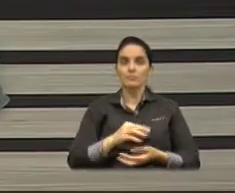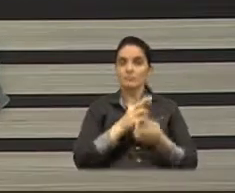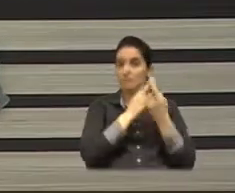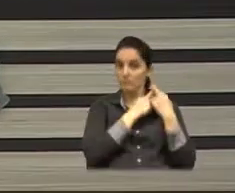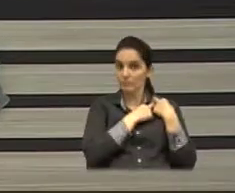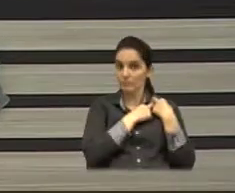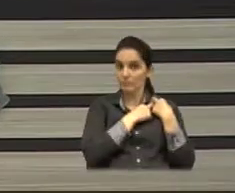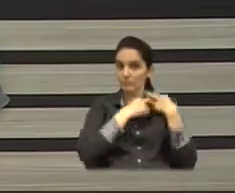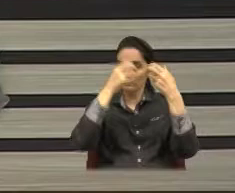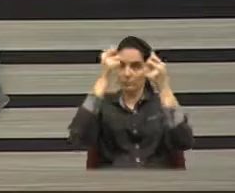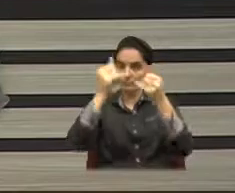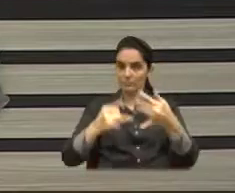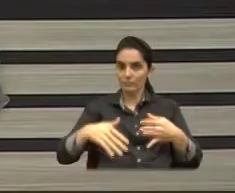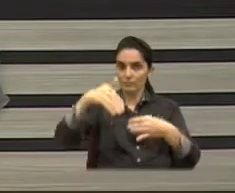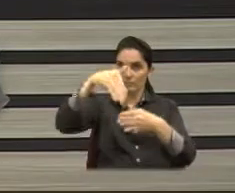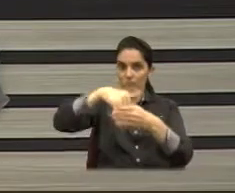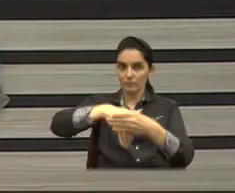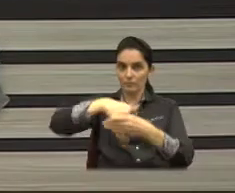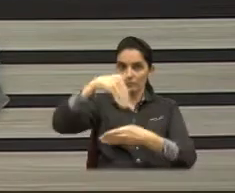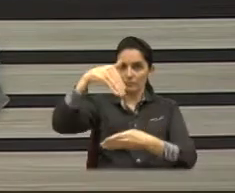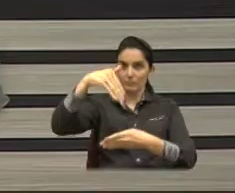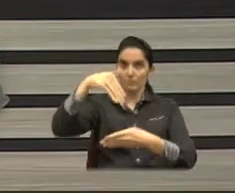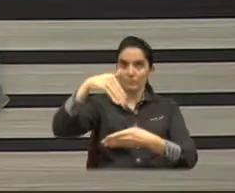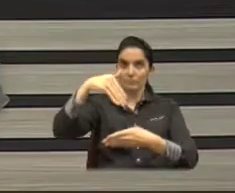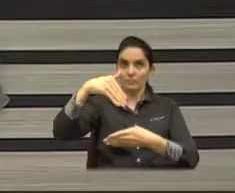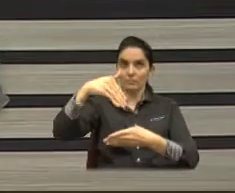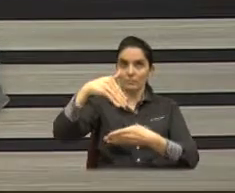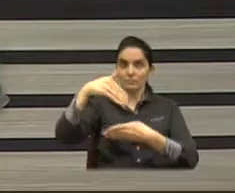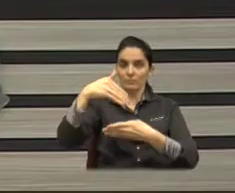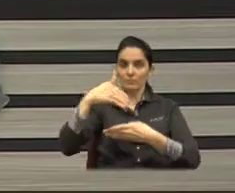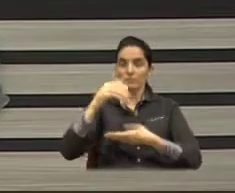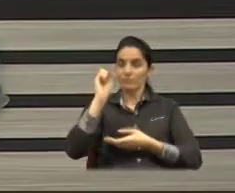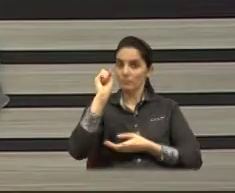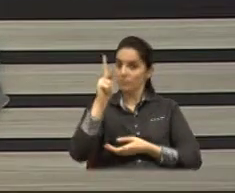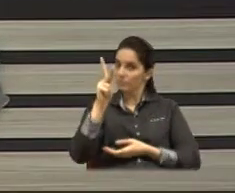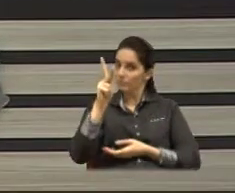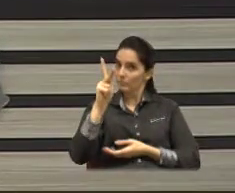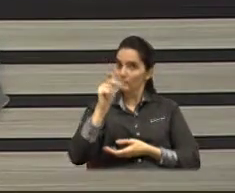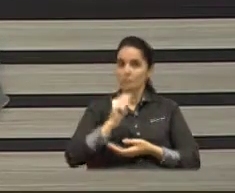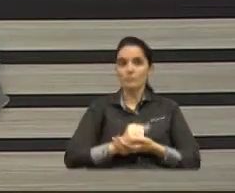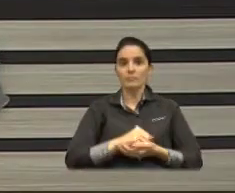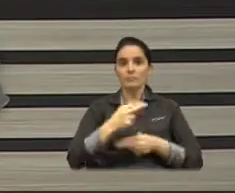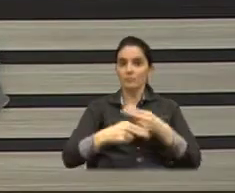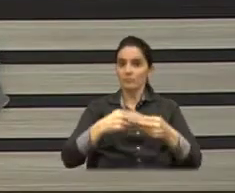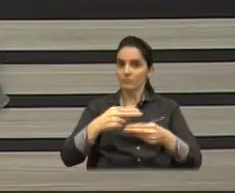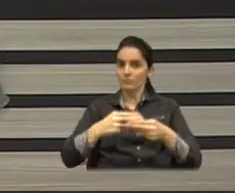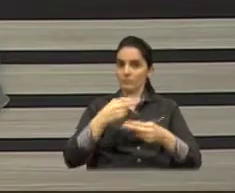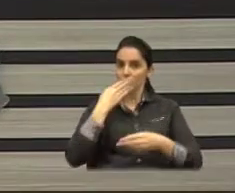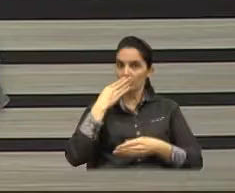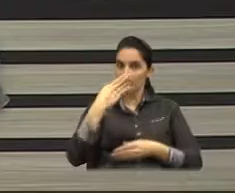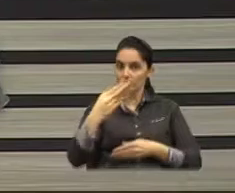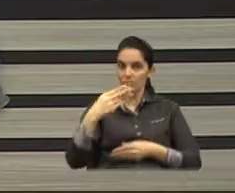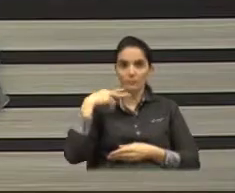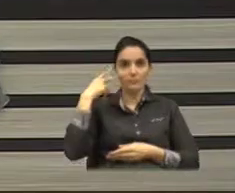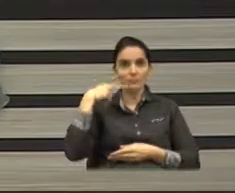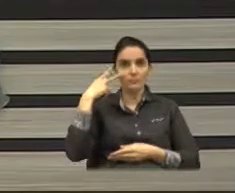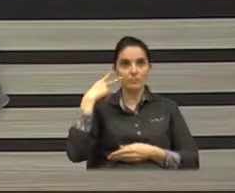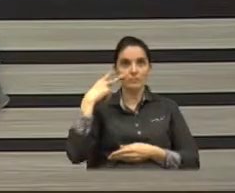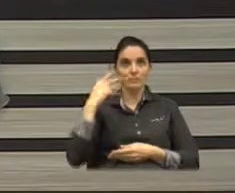voto. Foi acertado pelos líderes. Então, eu peço aos vereadores que